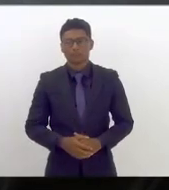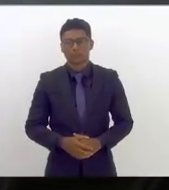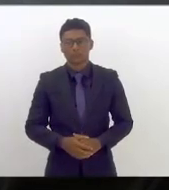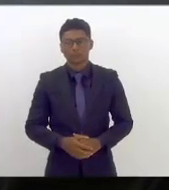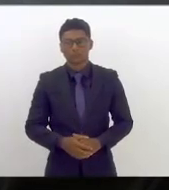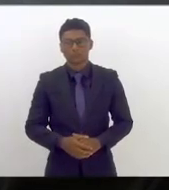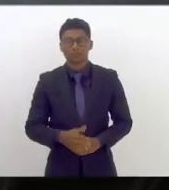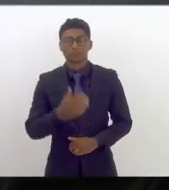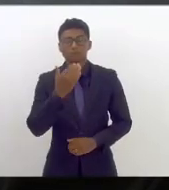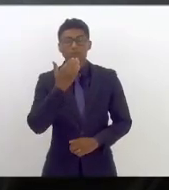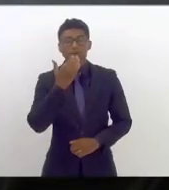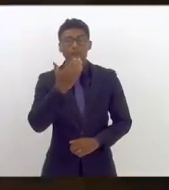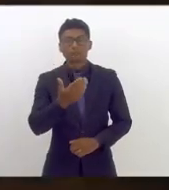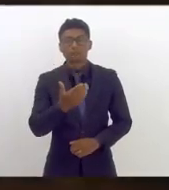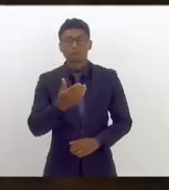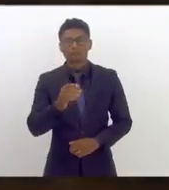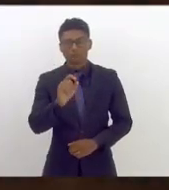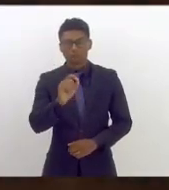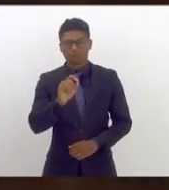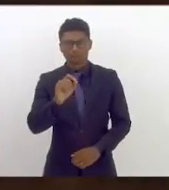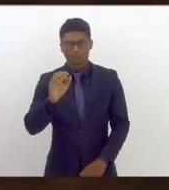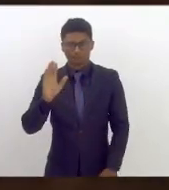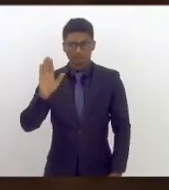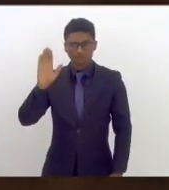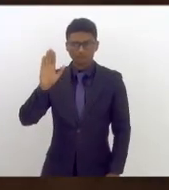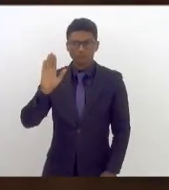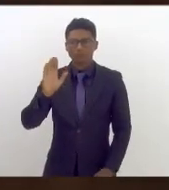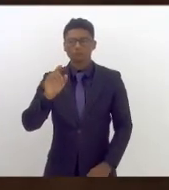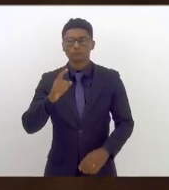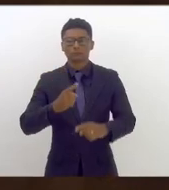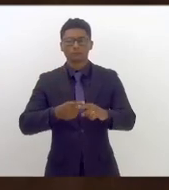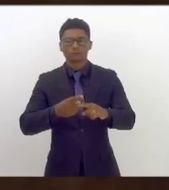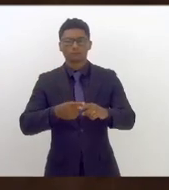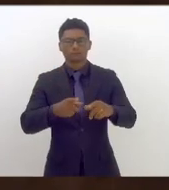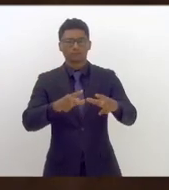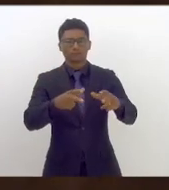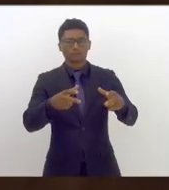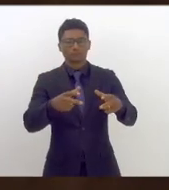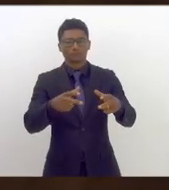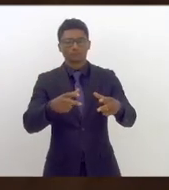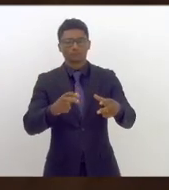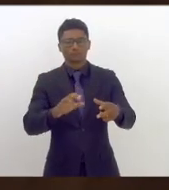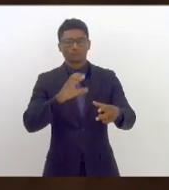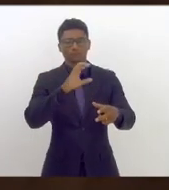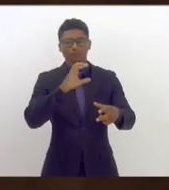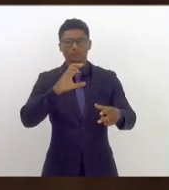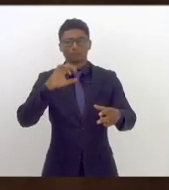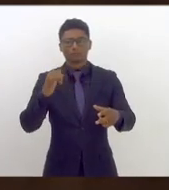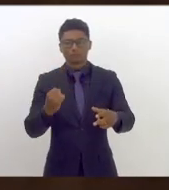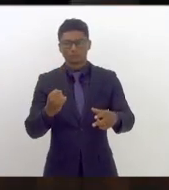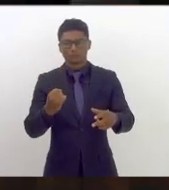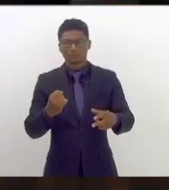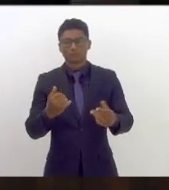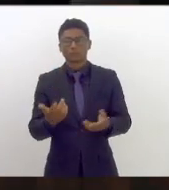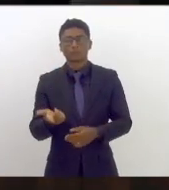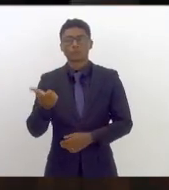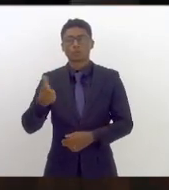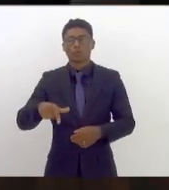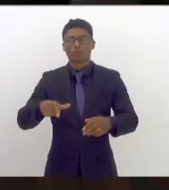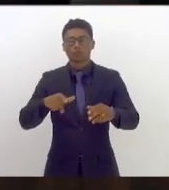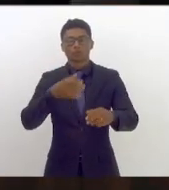vou pedir uma questão de ordem para o parecer da CCJ ser... Presidente, você chama os trabalhos à ordem, colhe de novo o parecer da